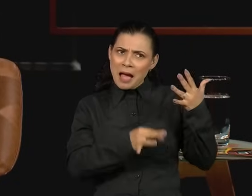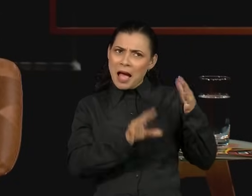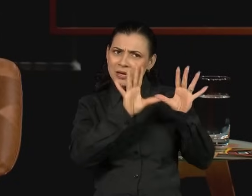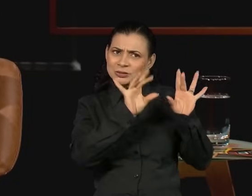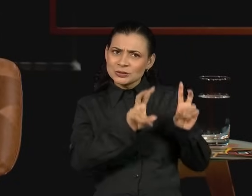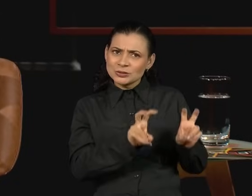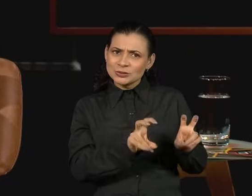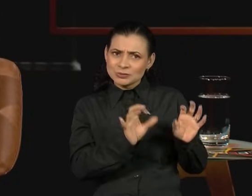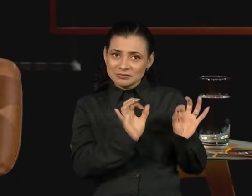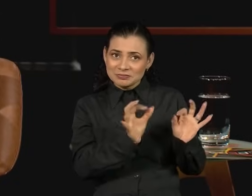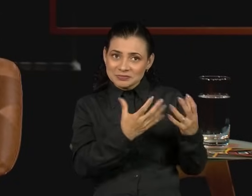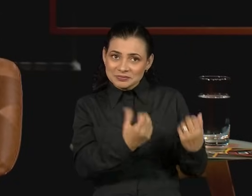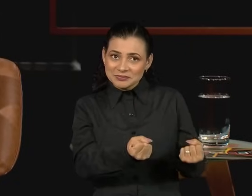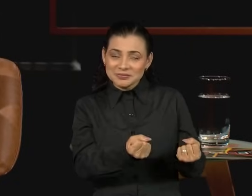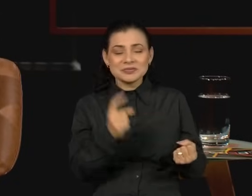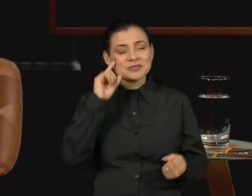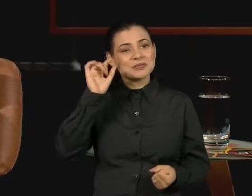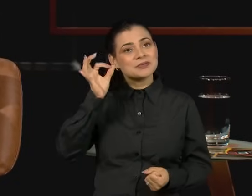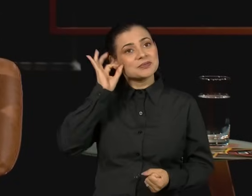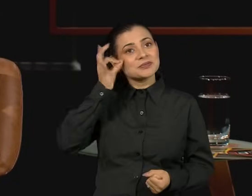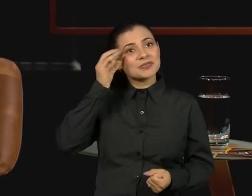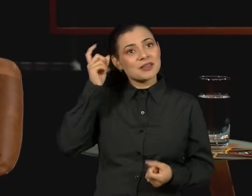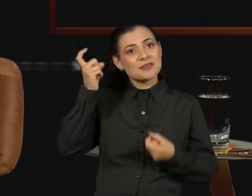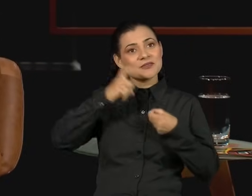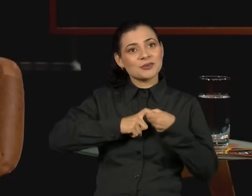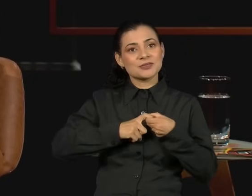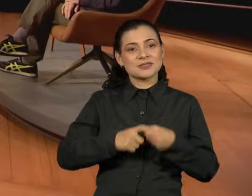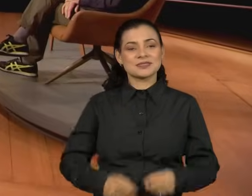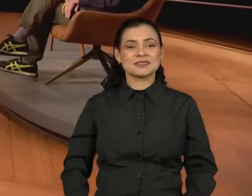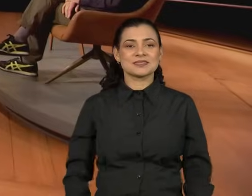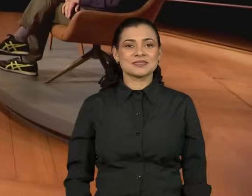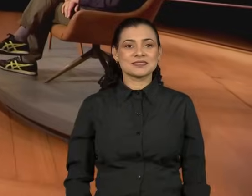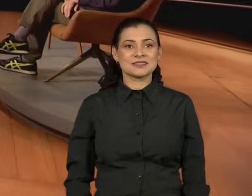claro. Voltamos já com José Miguel Wisnik.